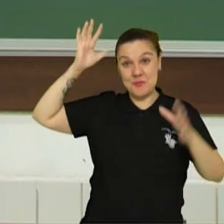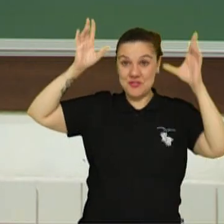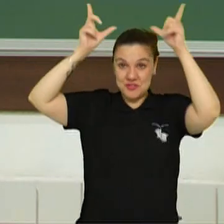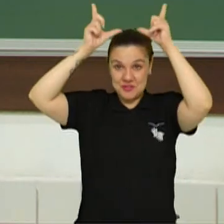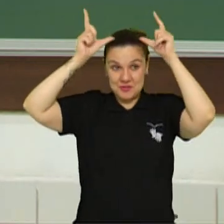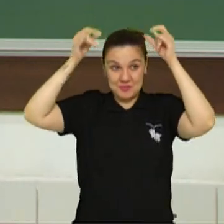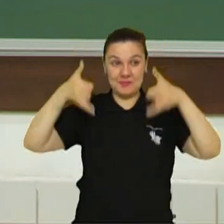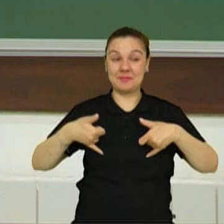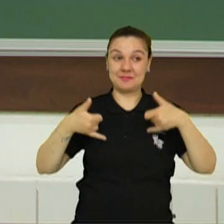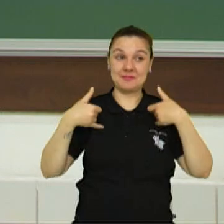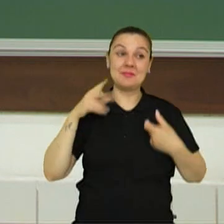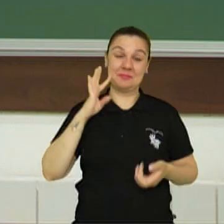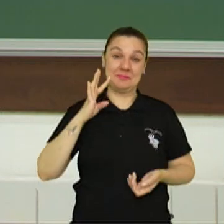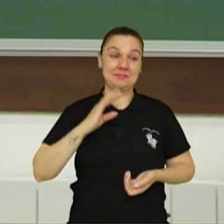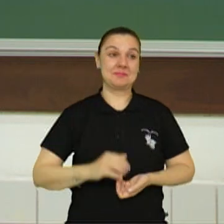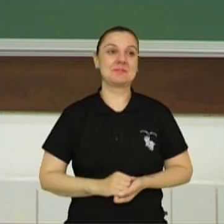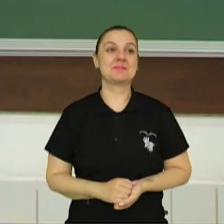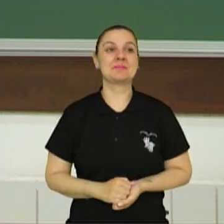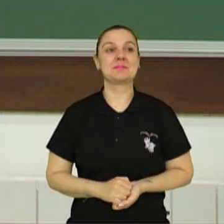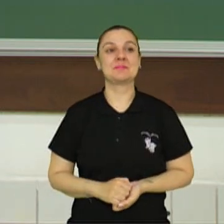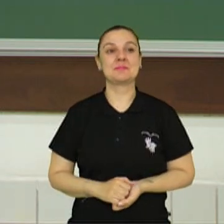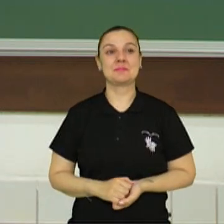fazer o movimento do saque. Bem legal.